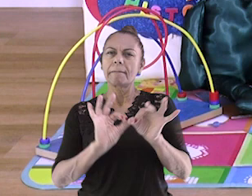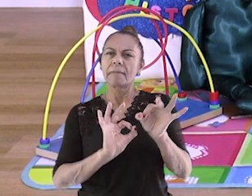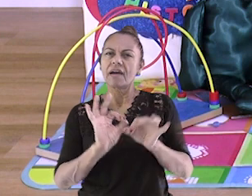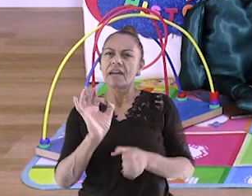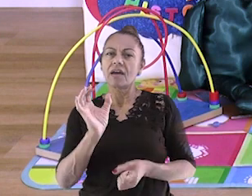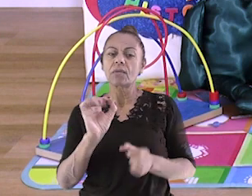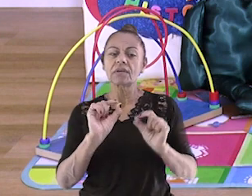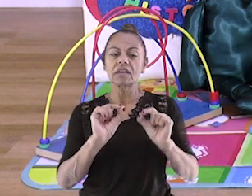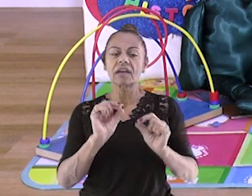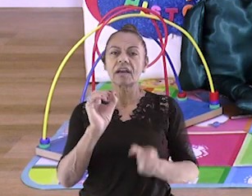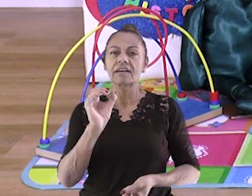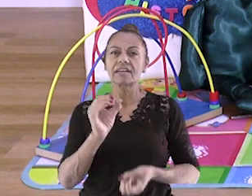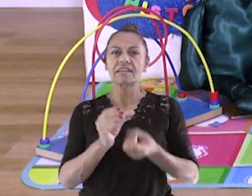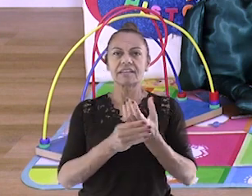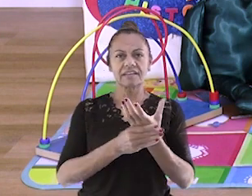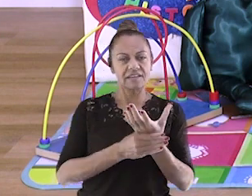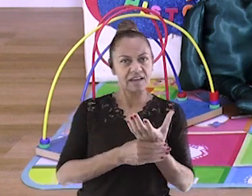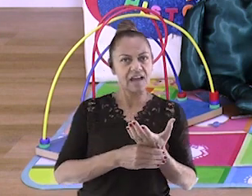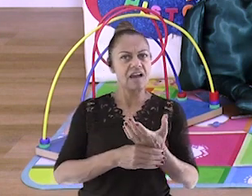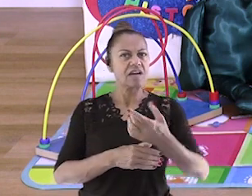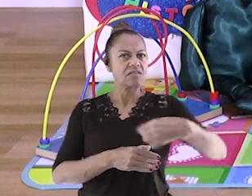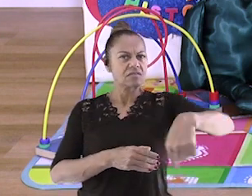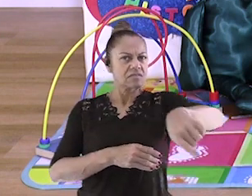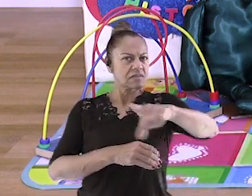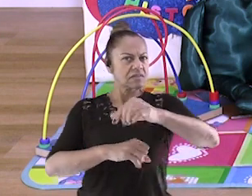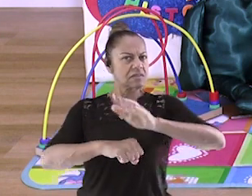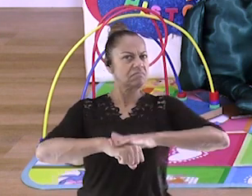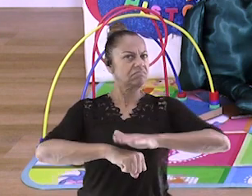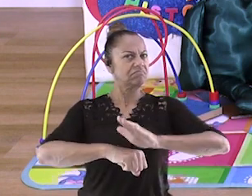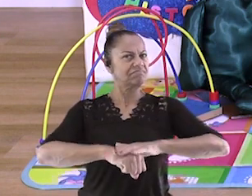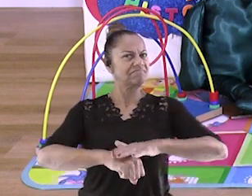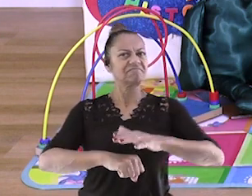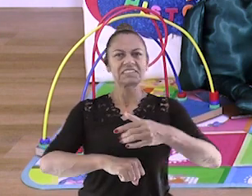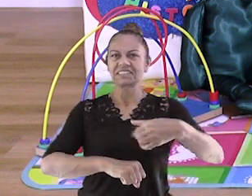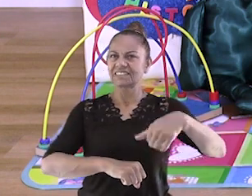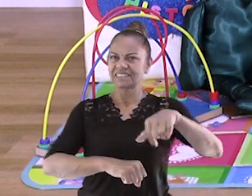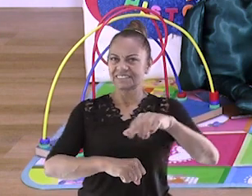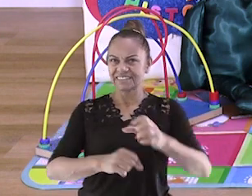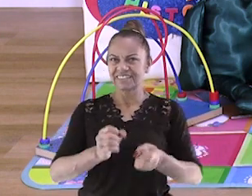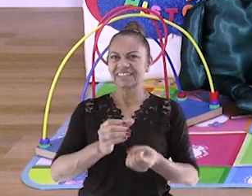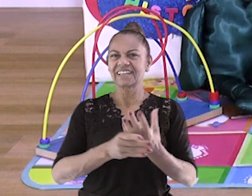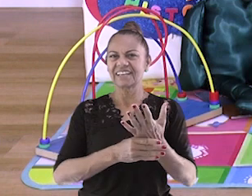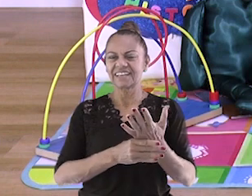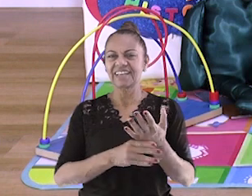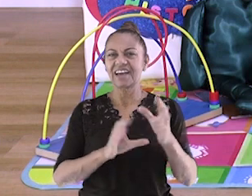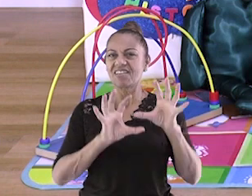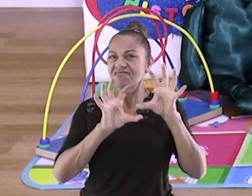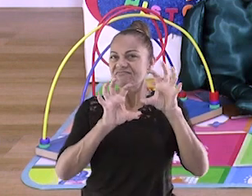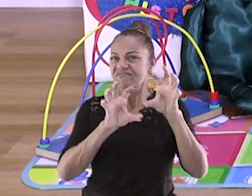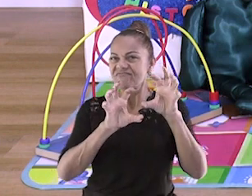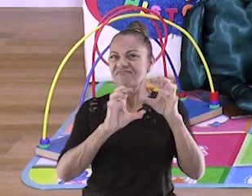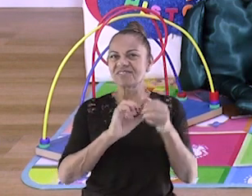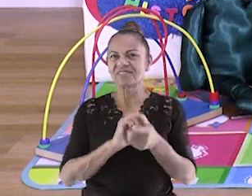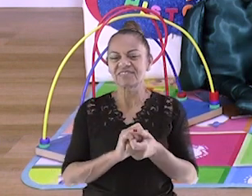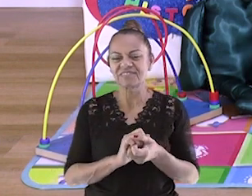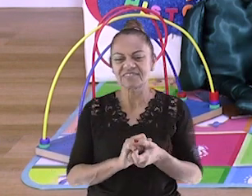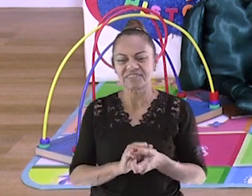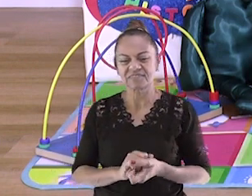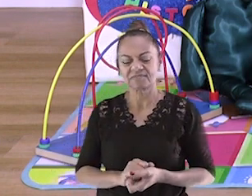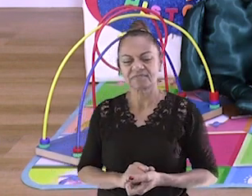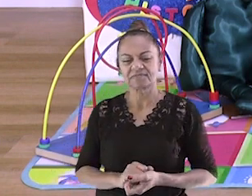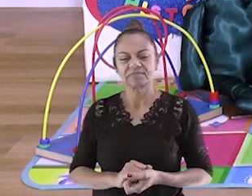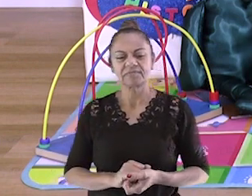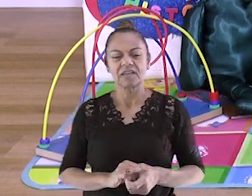como esse. Mas você pode usar a sua criatividade e fazer como quiser. Vou ensinar.